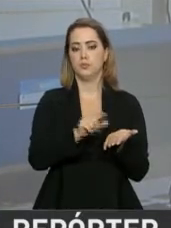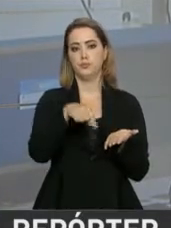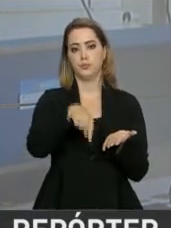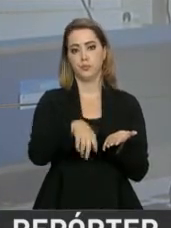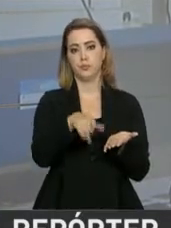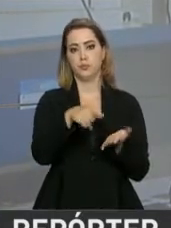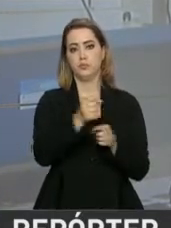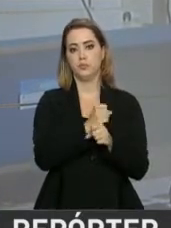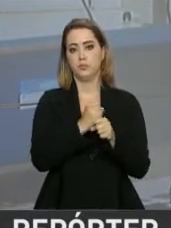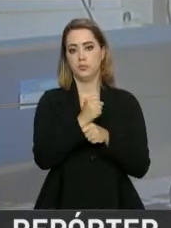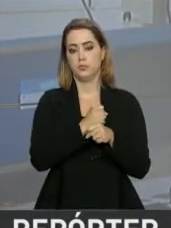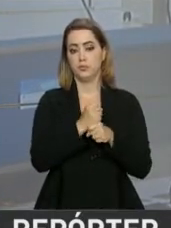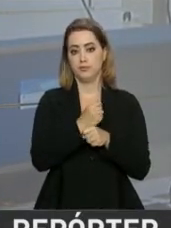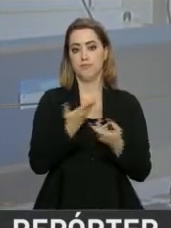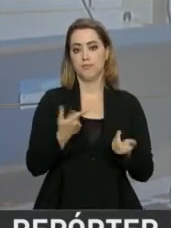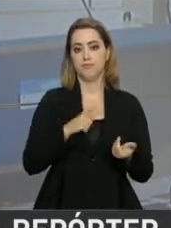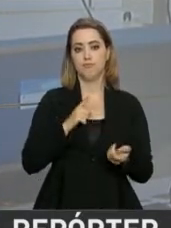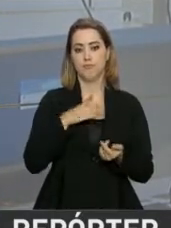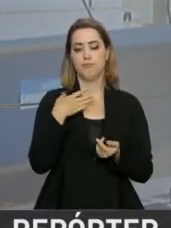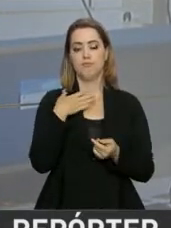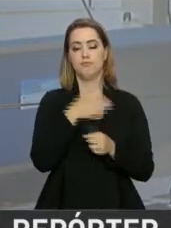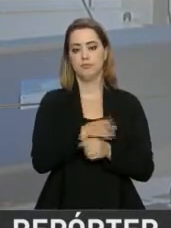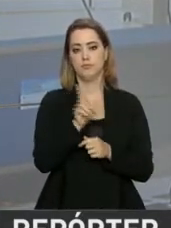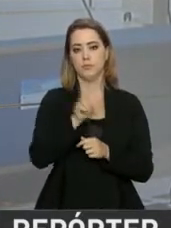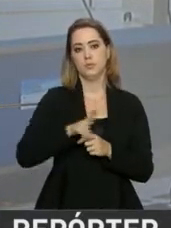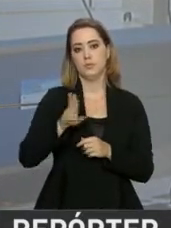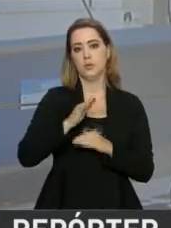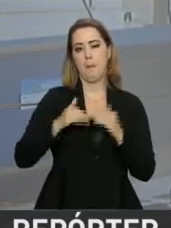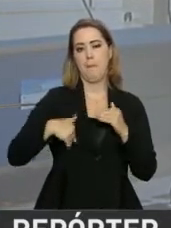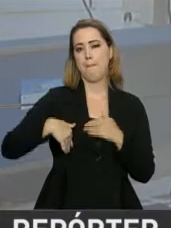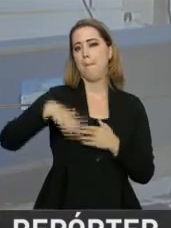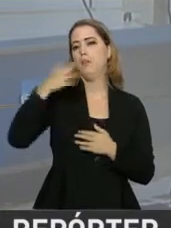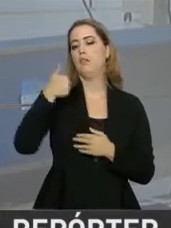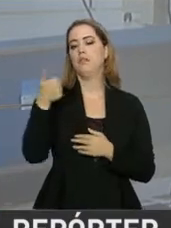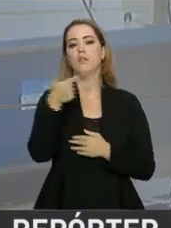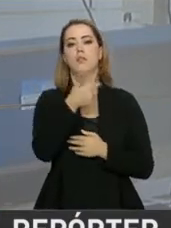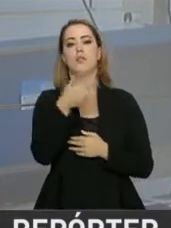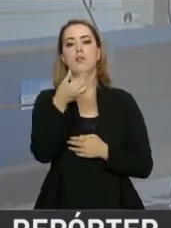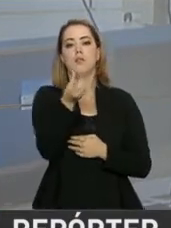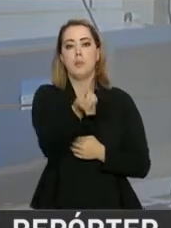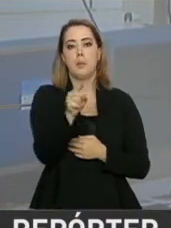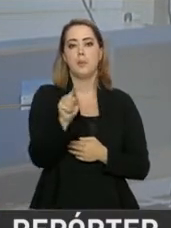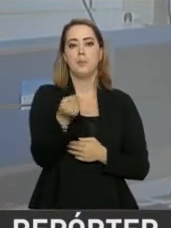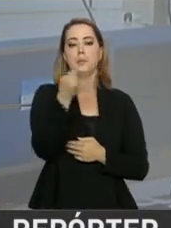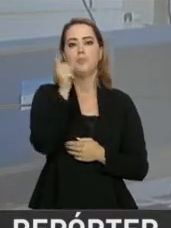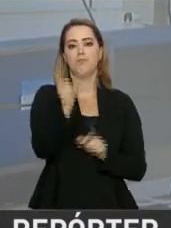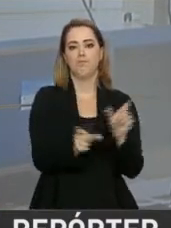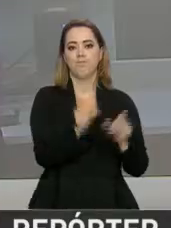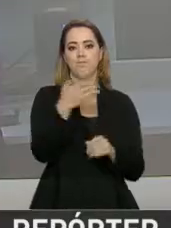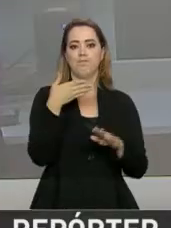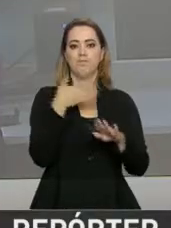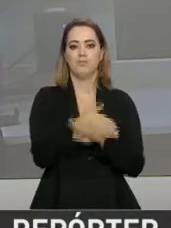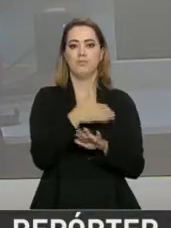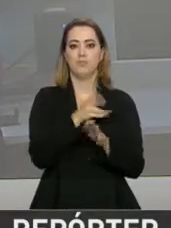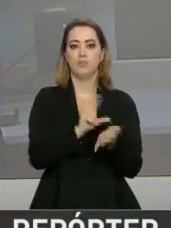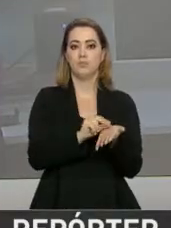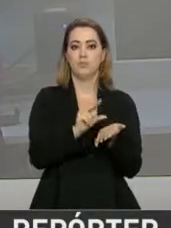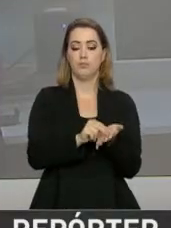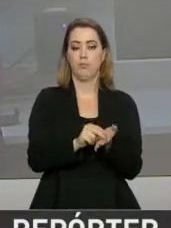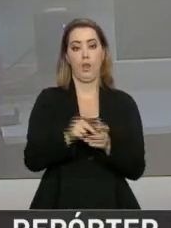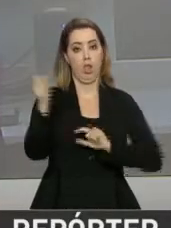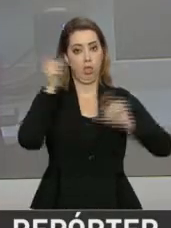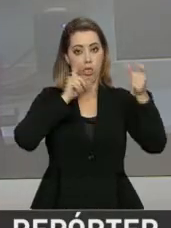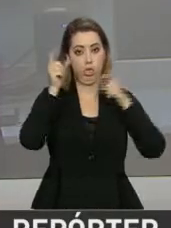nem 2016 novidade deste ano também já foi utilizado por mais de 100 vinte e seis mil candidatos e atenção